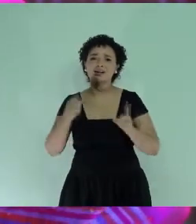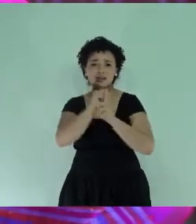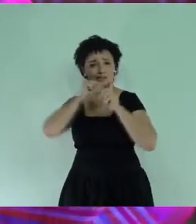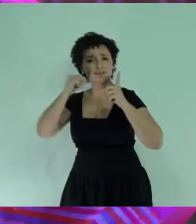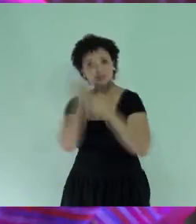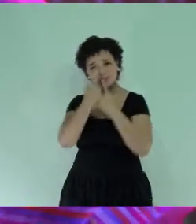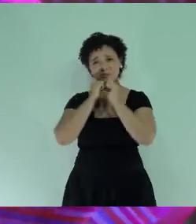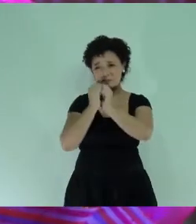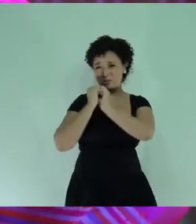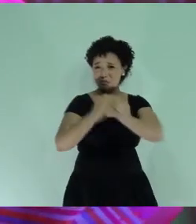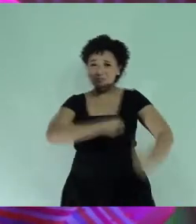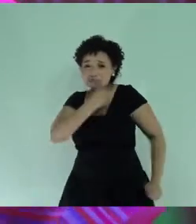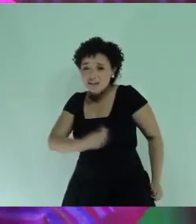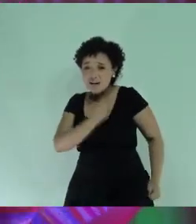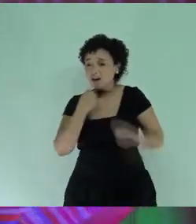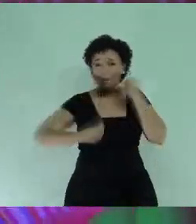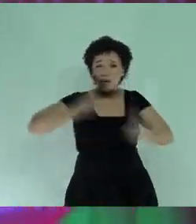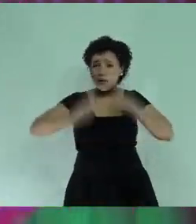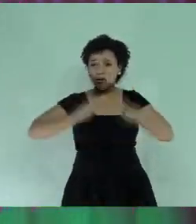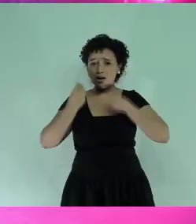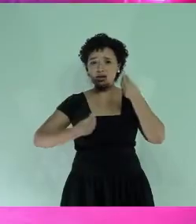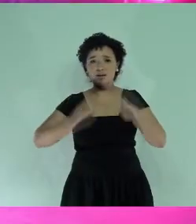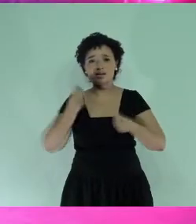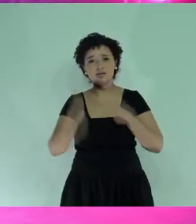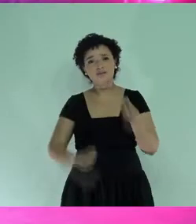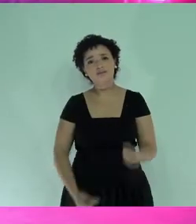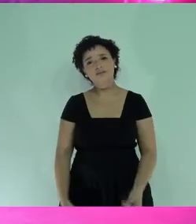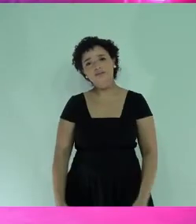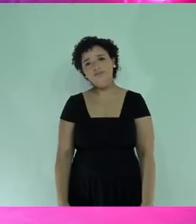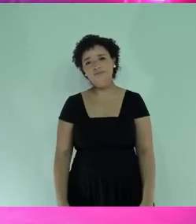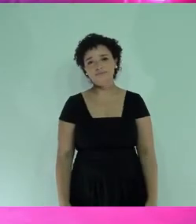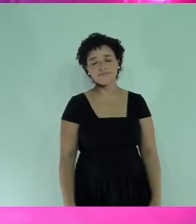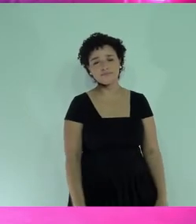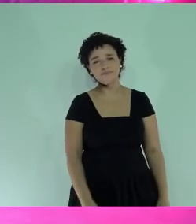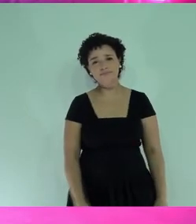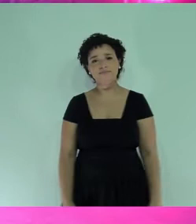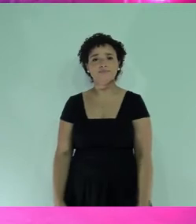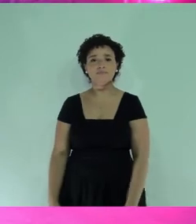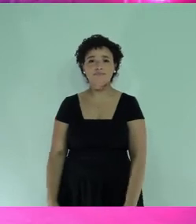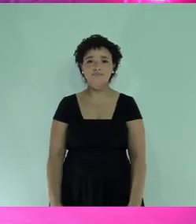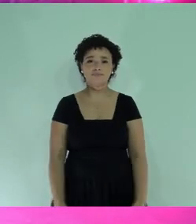corpo diz: não recomendado à sociedade.